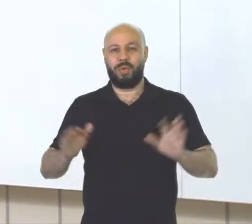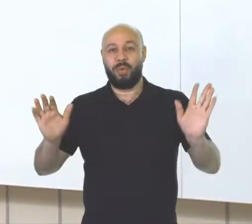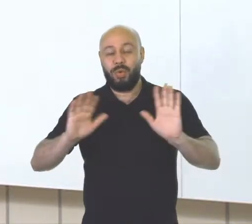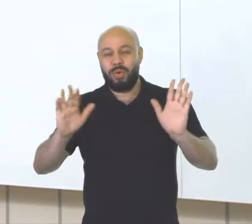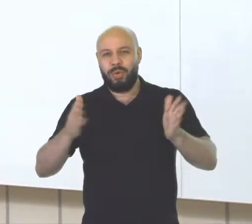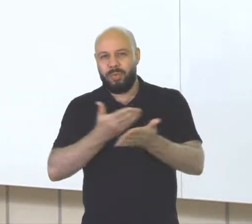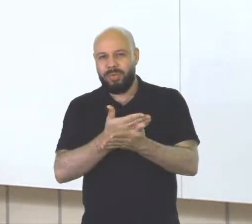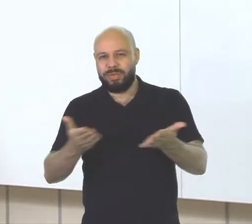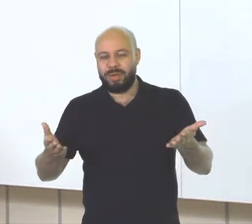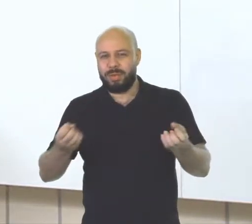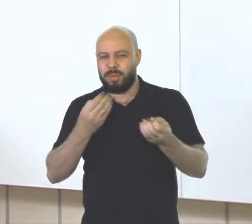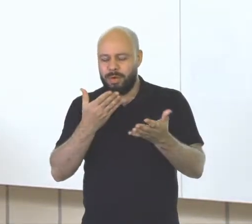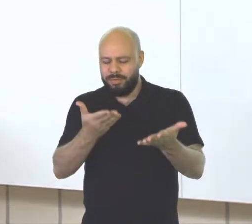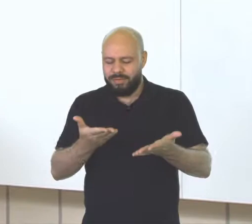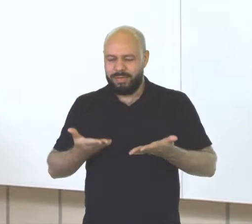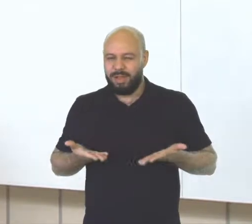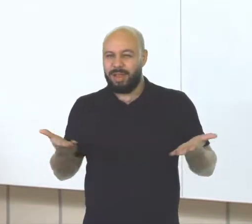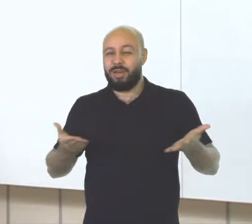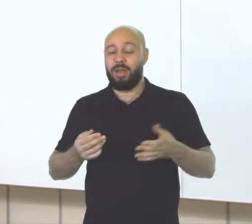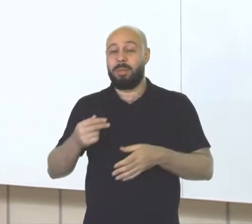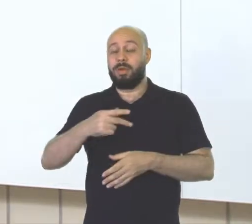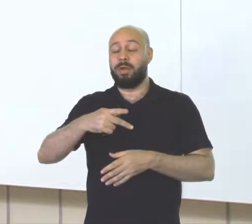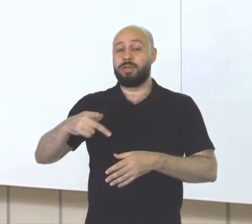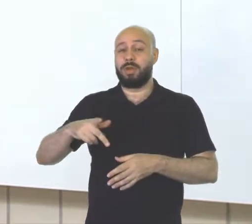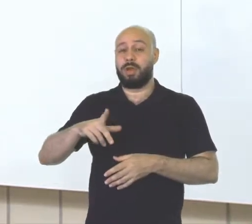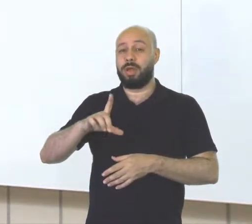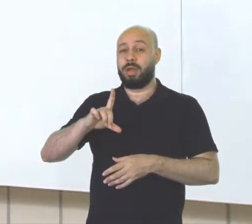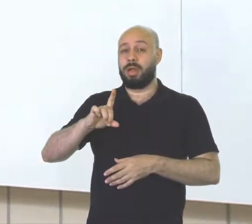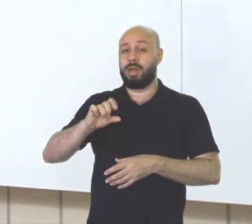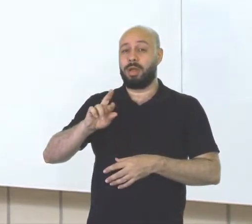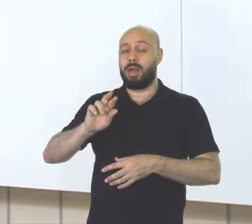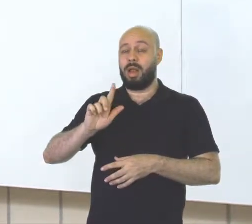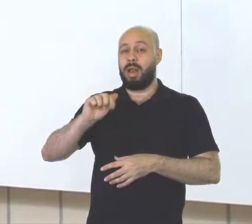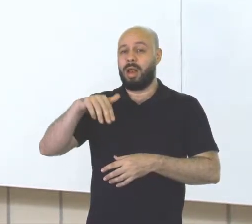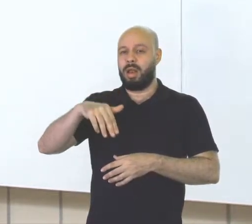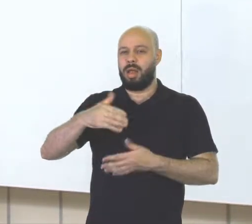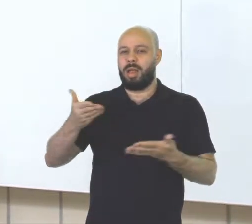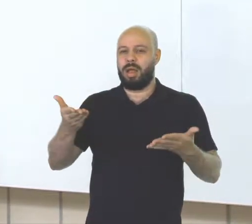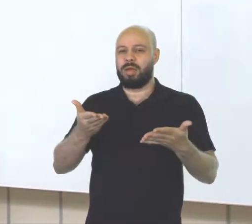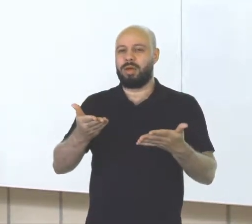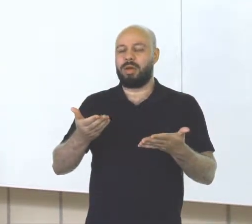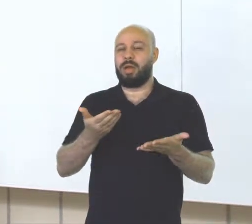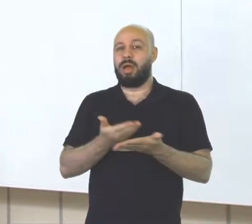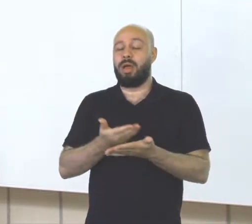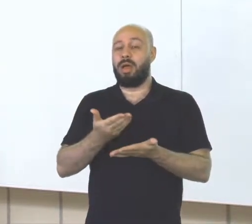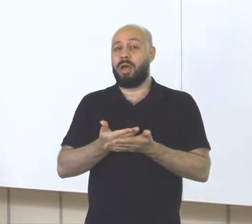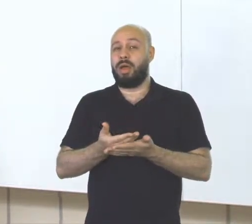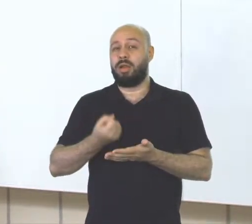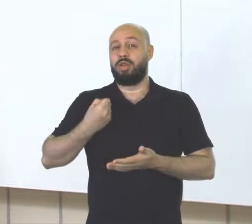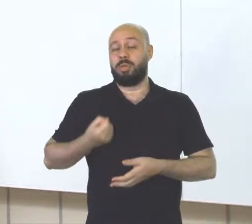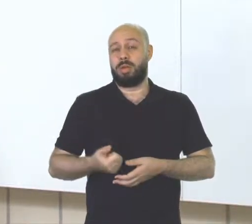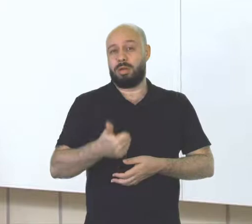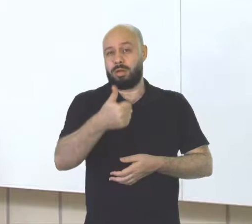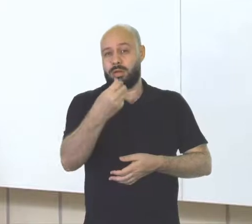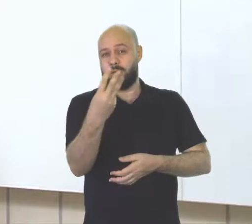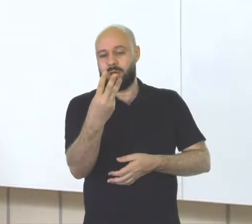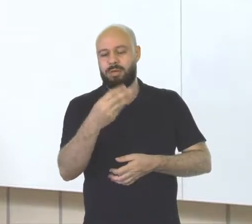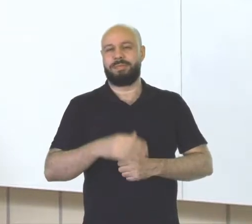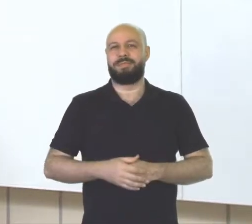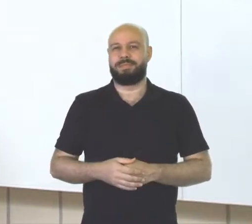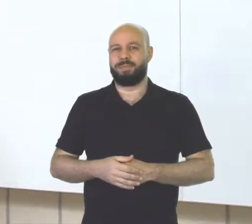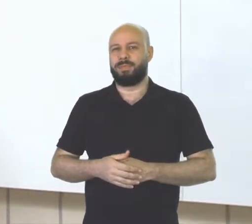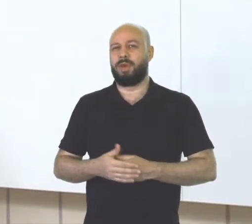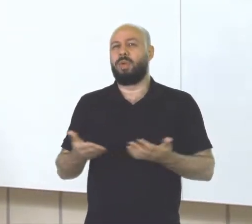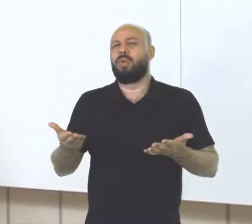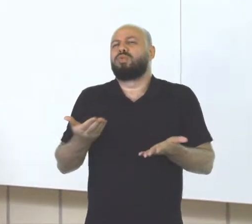Olá pessoal, sejam bem-vindos. Eu sou o professor Darlan e esta é a nossa aula número 13. Hoje nós vamos